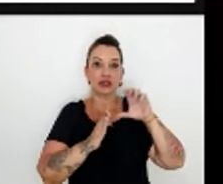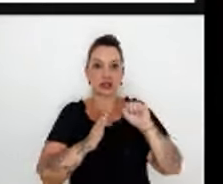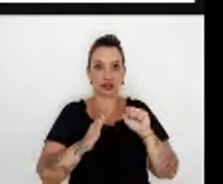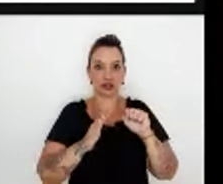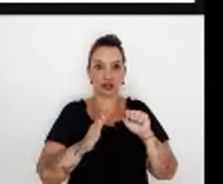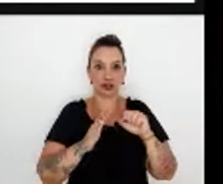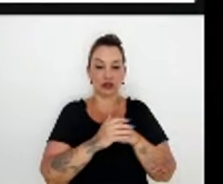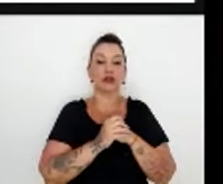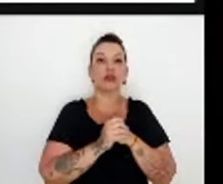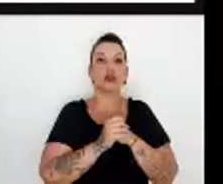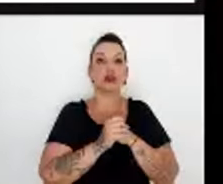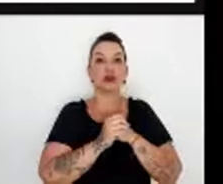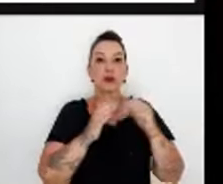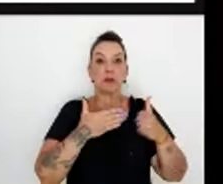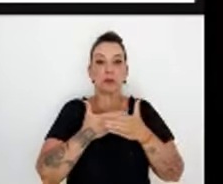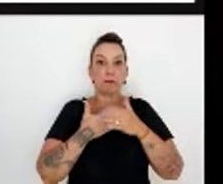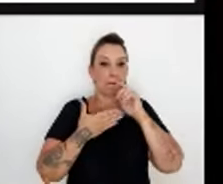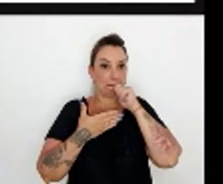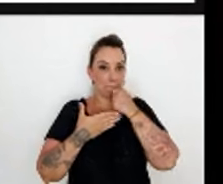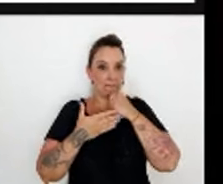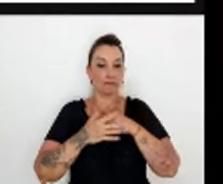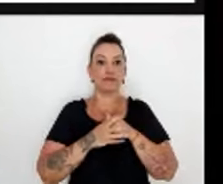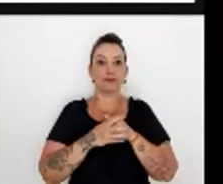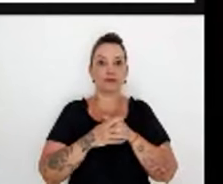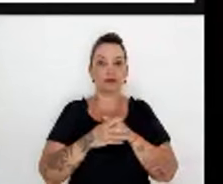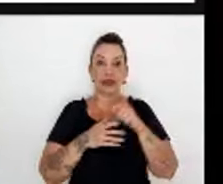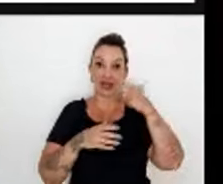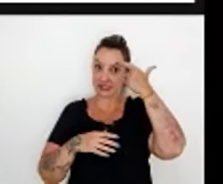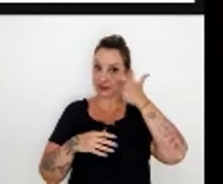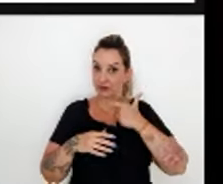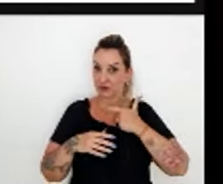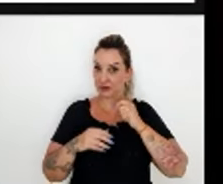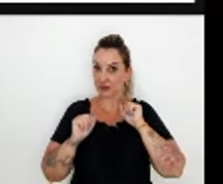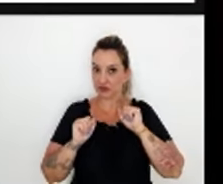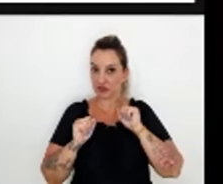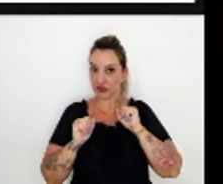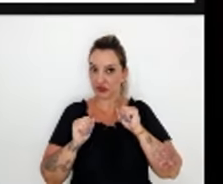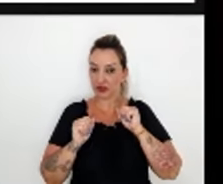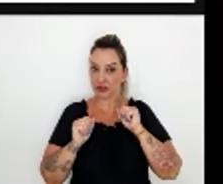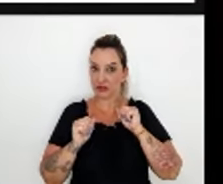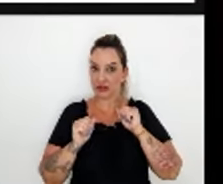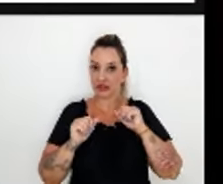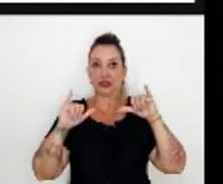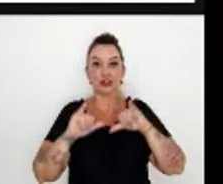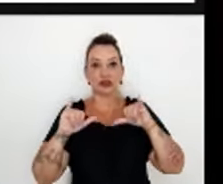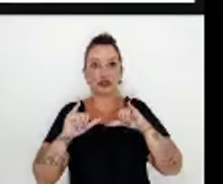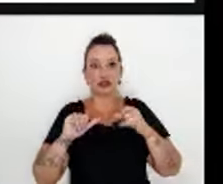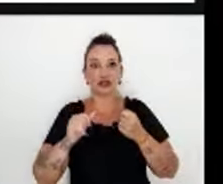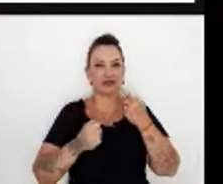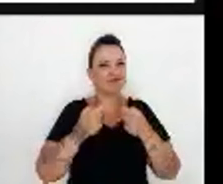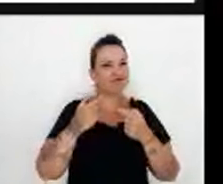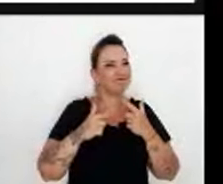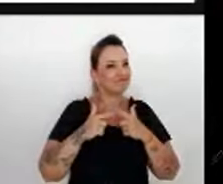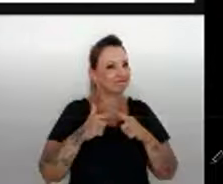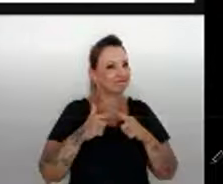involuntários extremamente misóginos. Esse perfil pode, evidentemente, sofrer certa problematização, mas